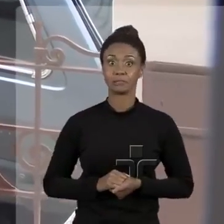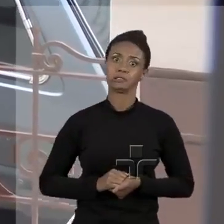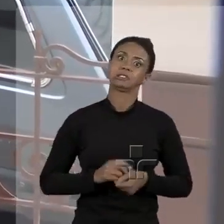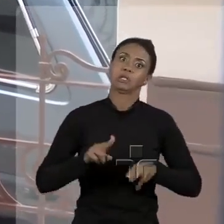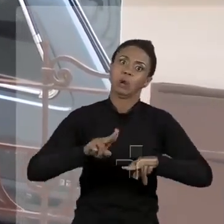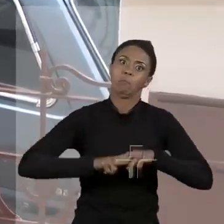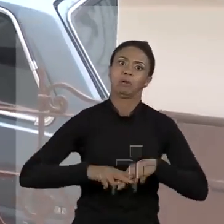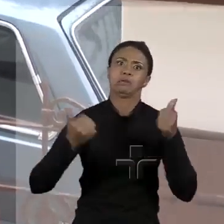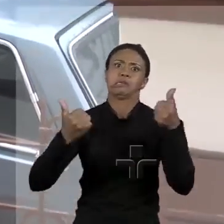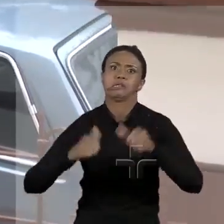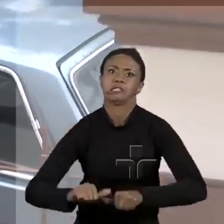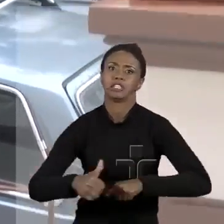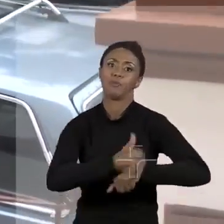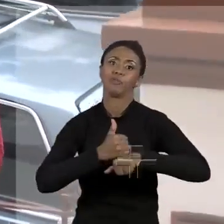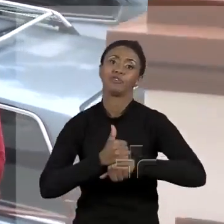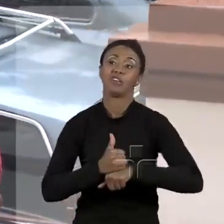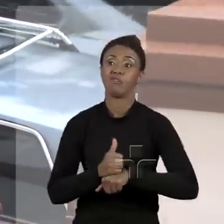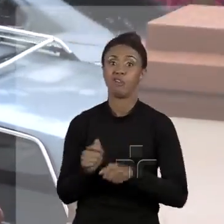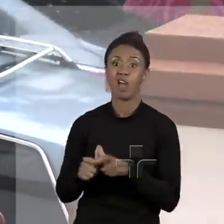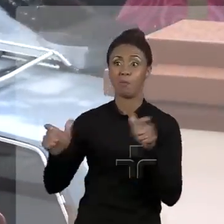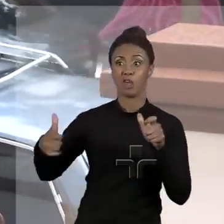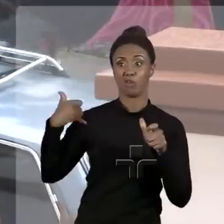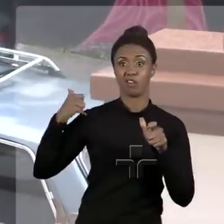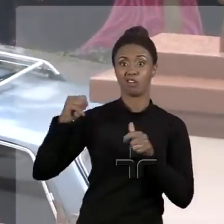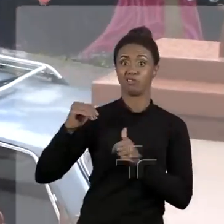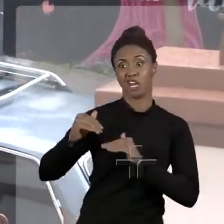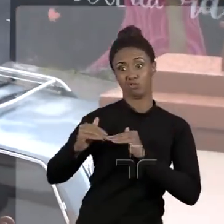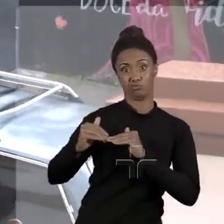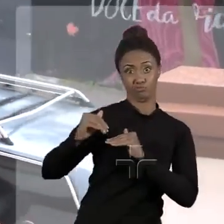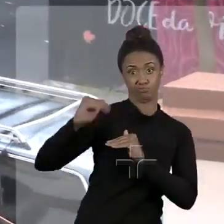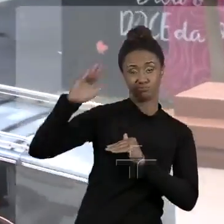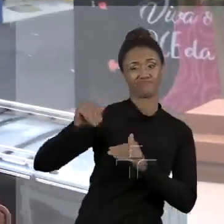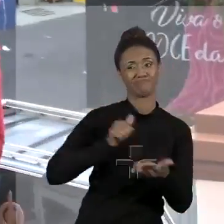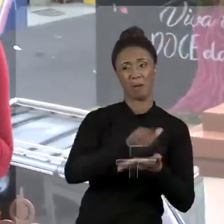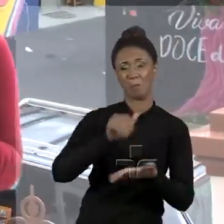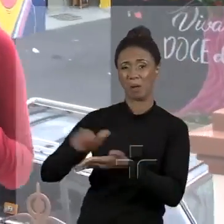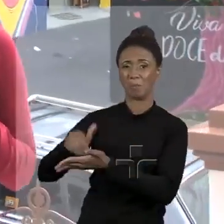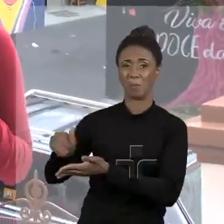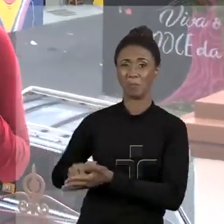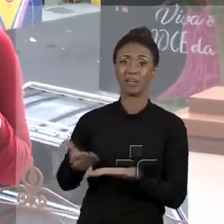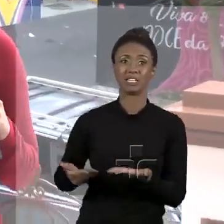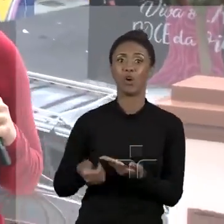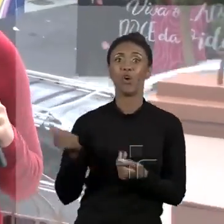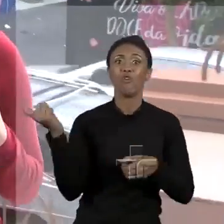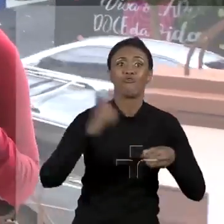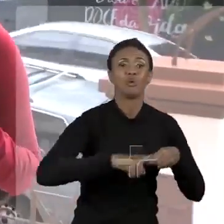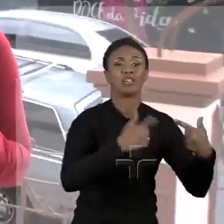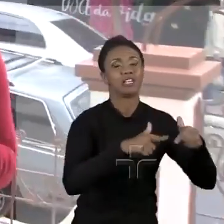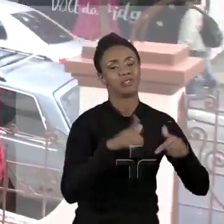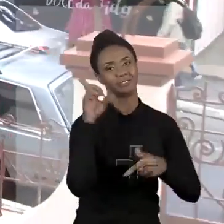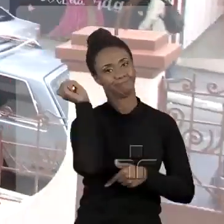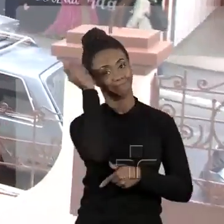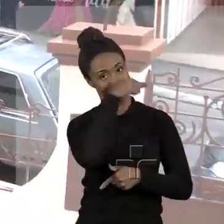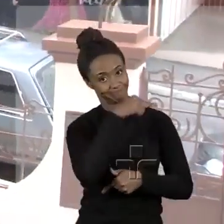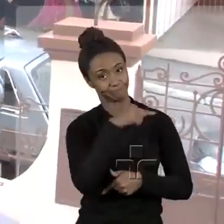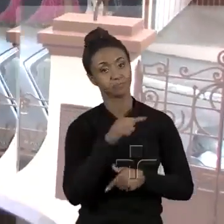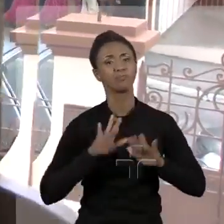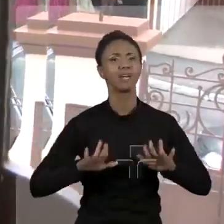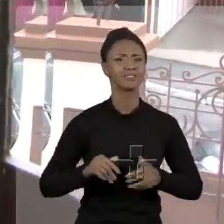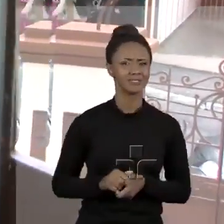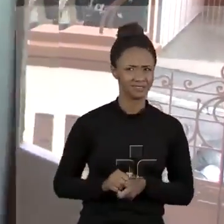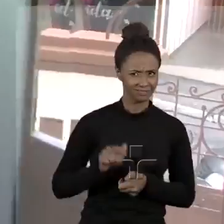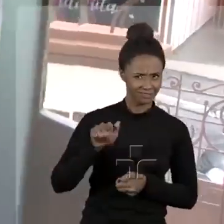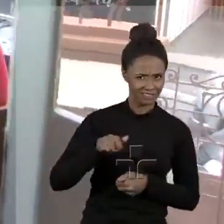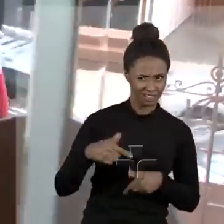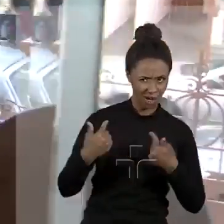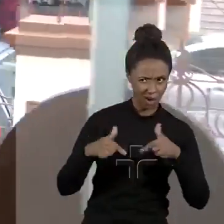profissionais experientes foram demitidos das empresas e conseguir uma recolocação no mercado de trabalho se tornou uma tarefa difícil. Mas quem disse que esse